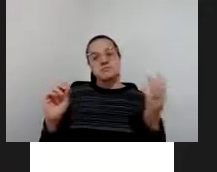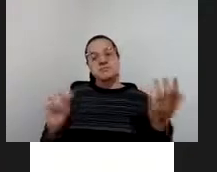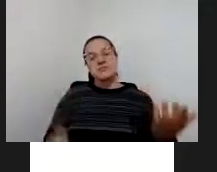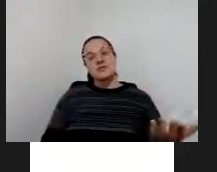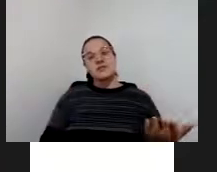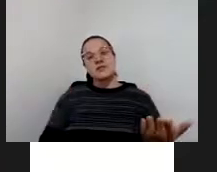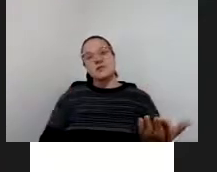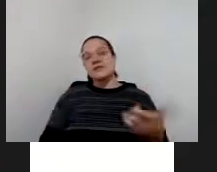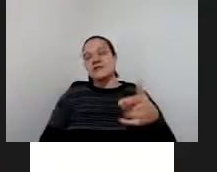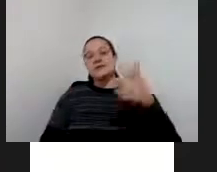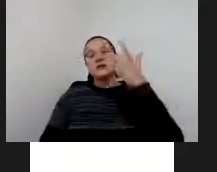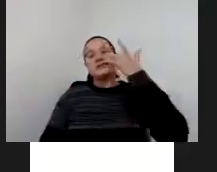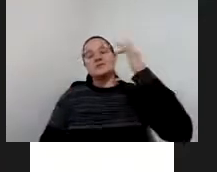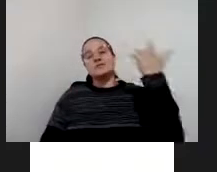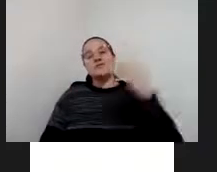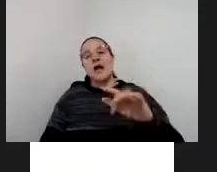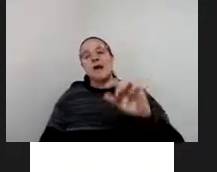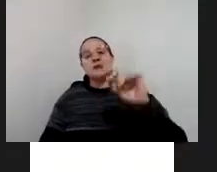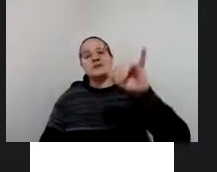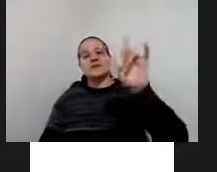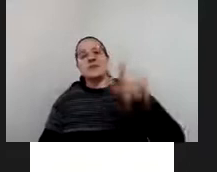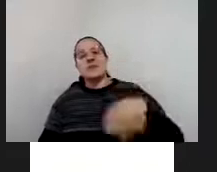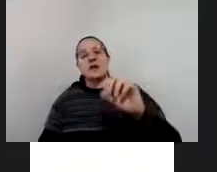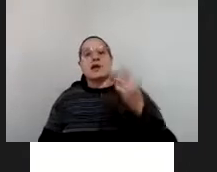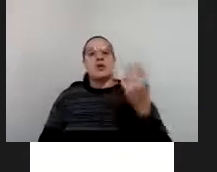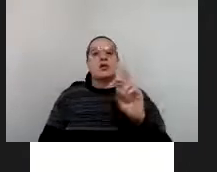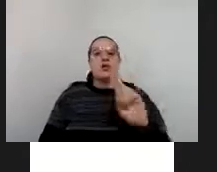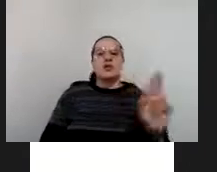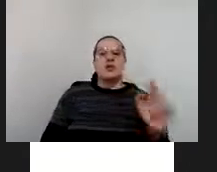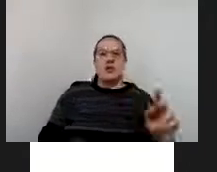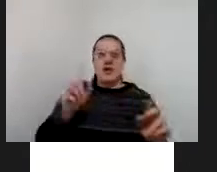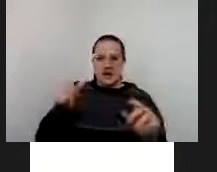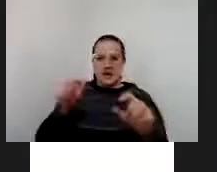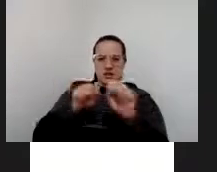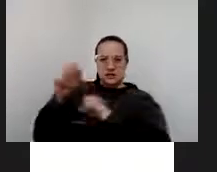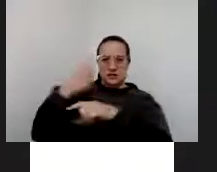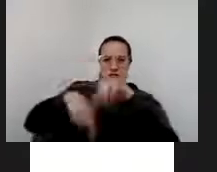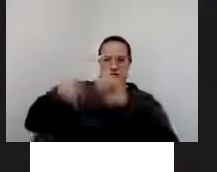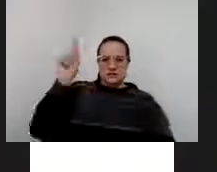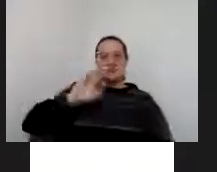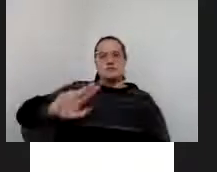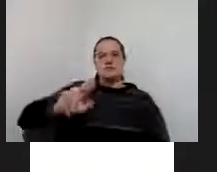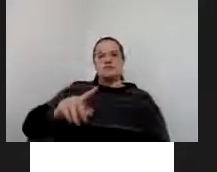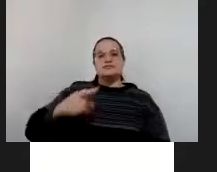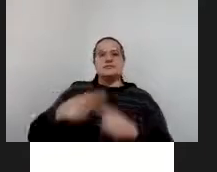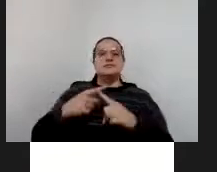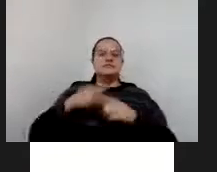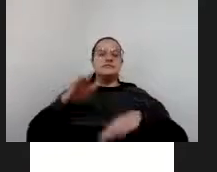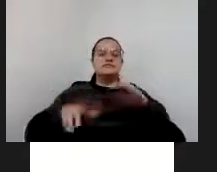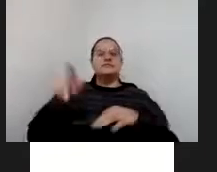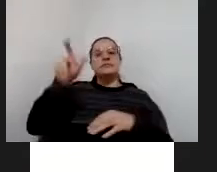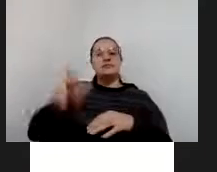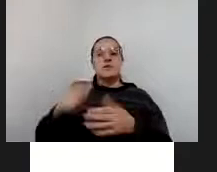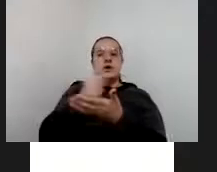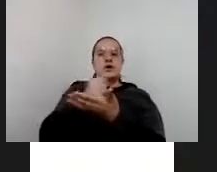não consegue identificar isso. A pessoa tem aquilo como sucesso. Para mim não é um sucesso, porque essas pessoas talvez fossem contratadas até sem